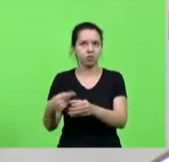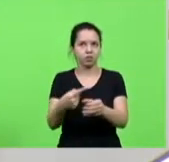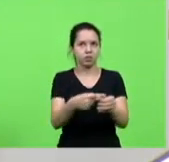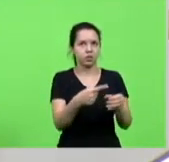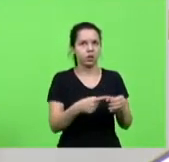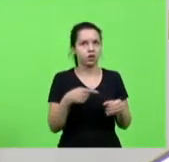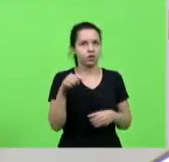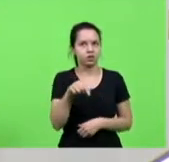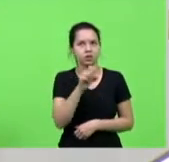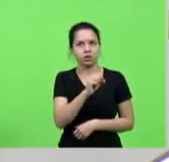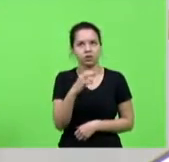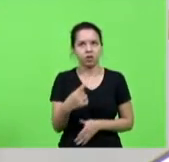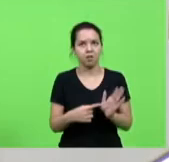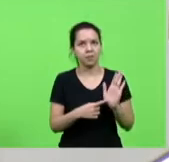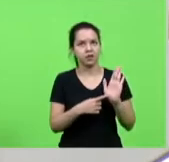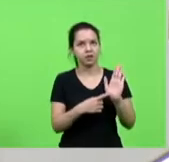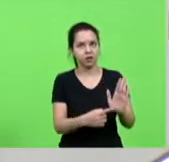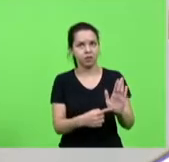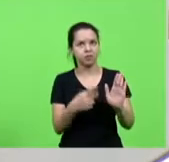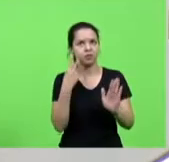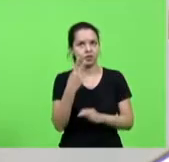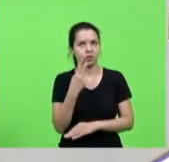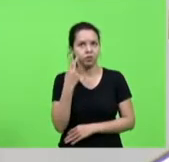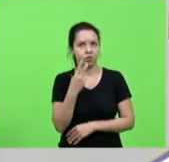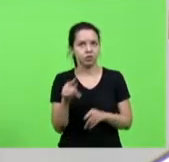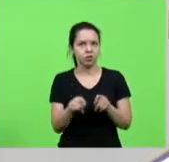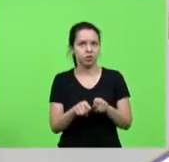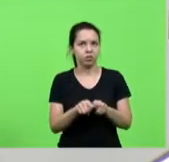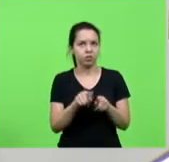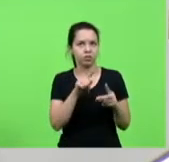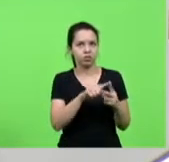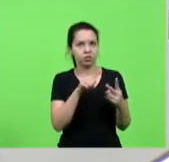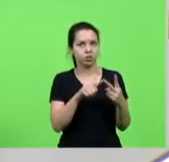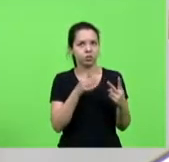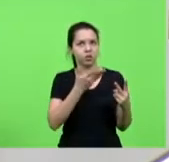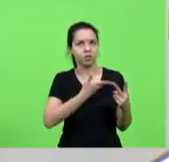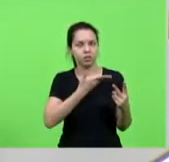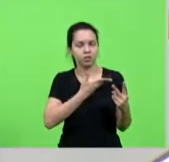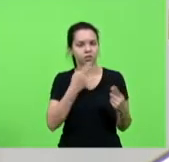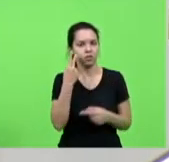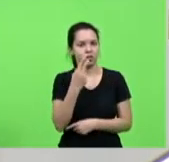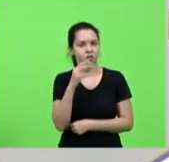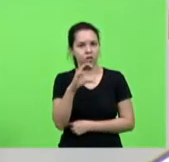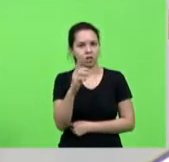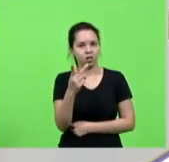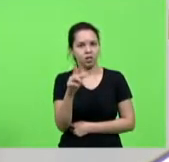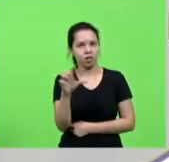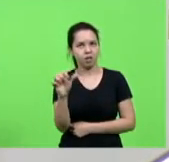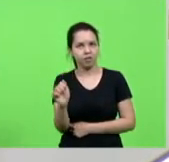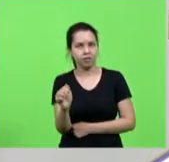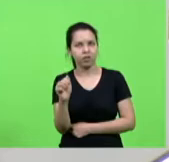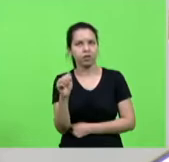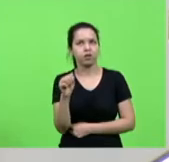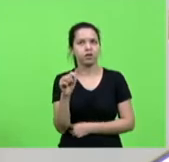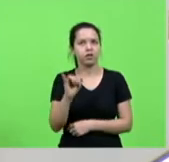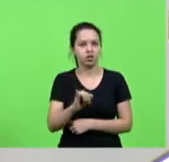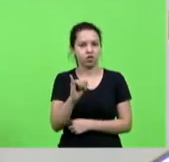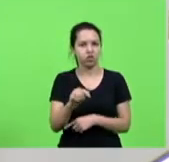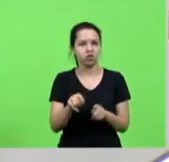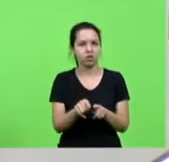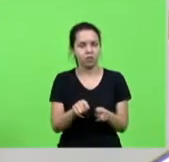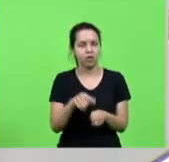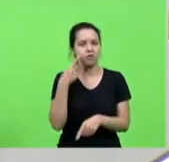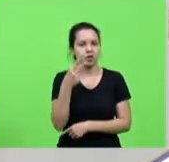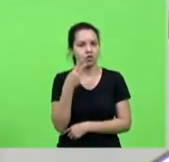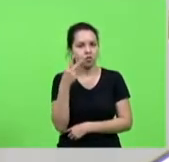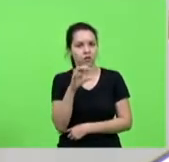Catarina, apresentado por vereadores, inclusive por dois grandes amigos nossos, o vereador Clava, em Itajaí, e o vereador Cacá, em